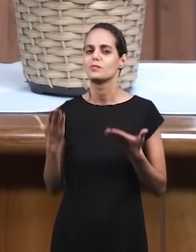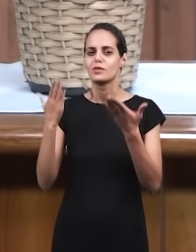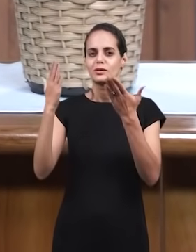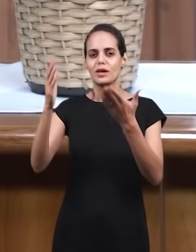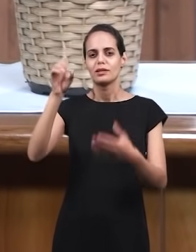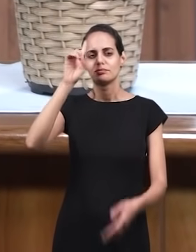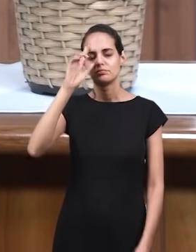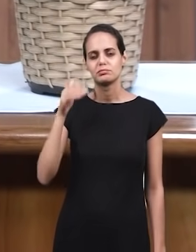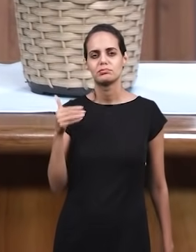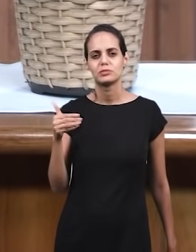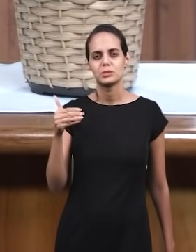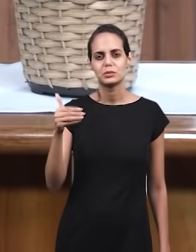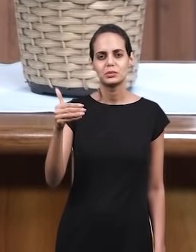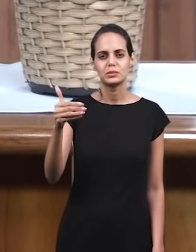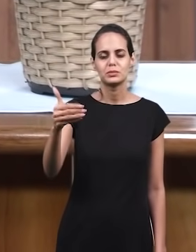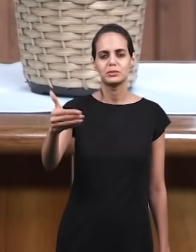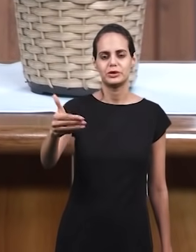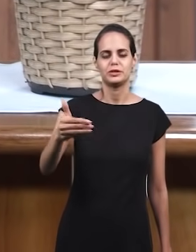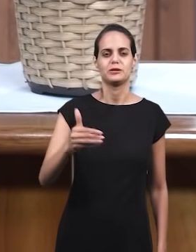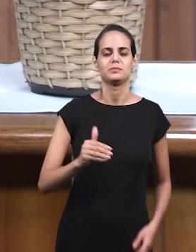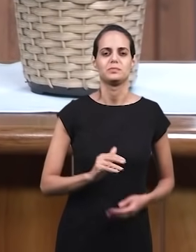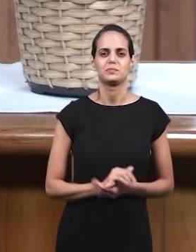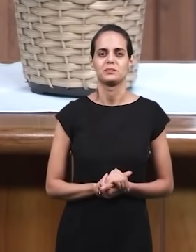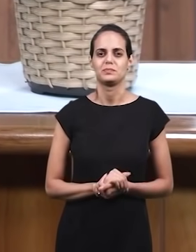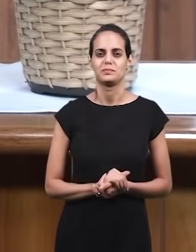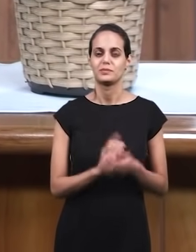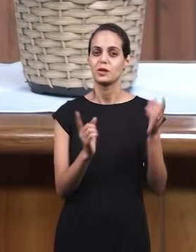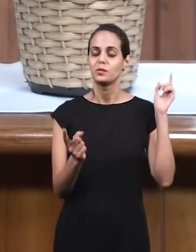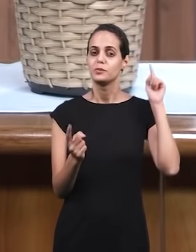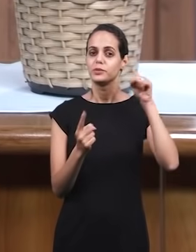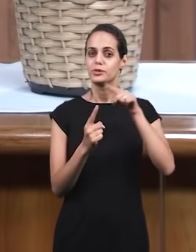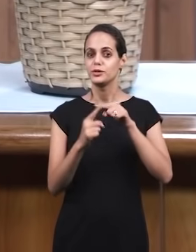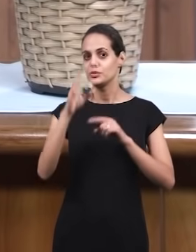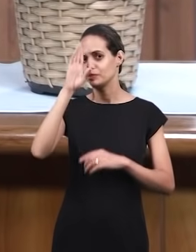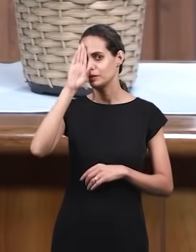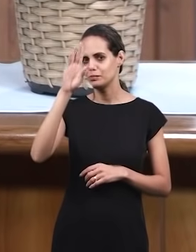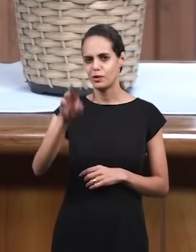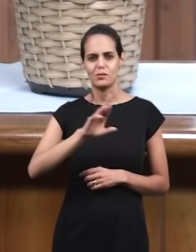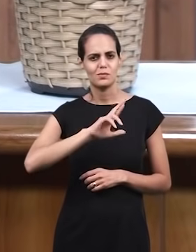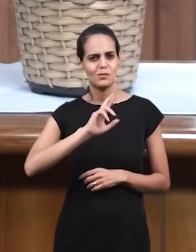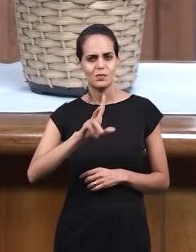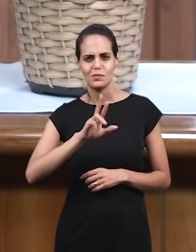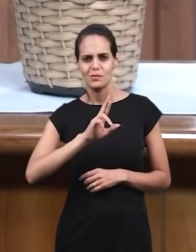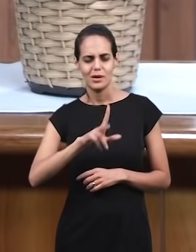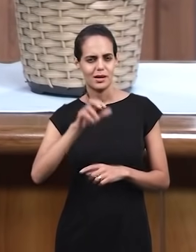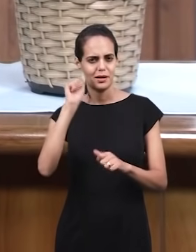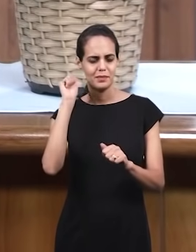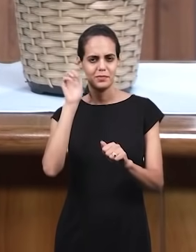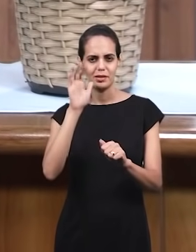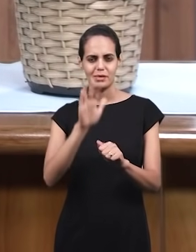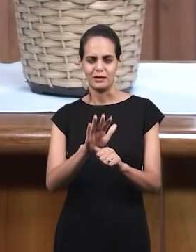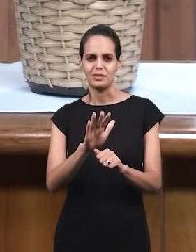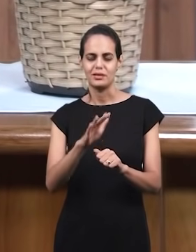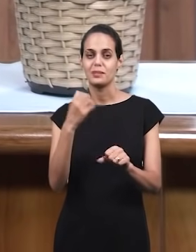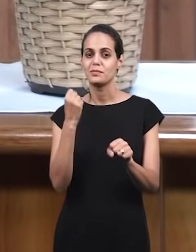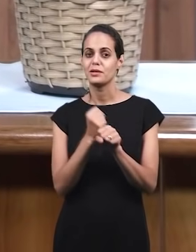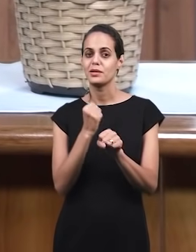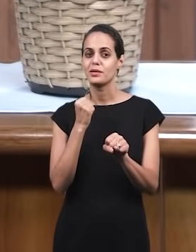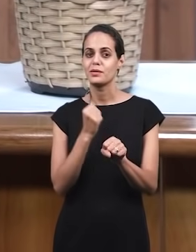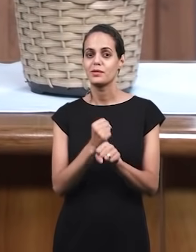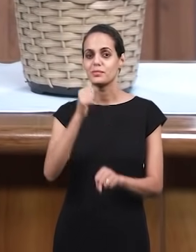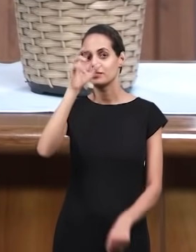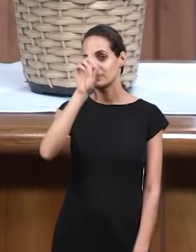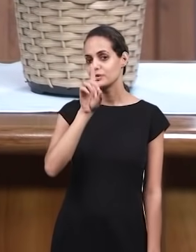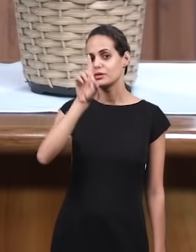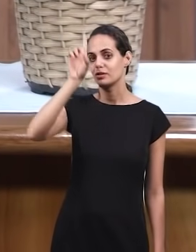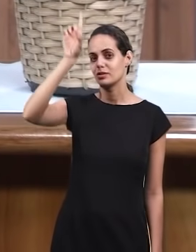por todos os dias da sua vida. O objetivo principal não era para ela, é para Deus aquilo, é para a obra de Deus,